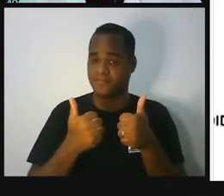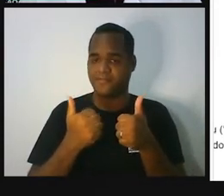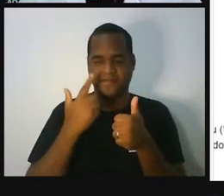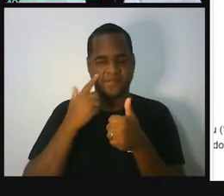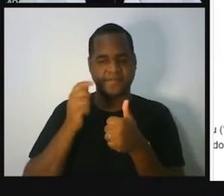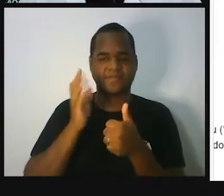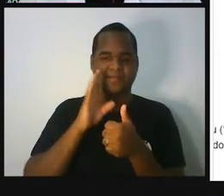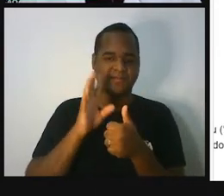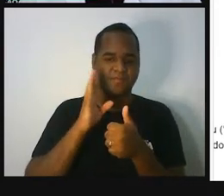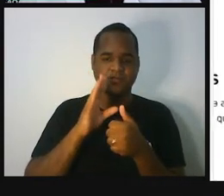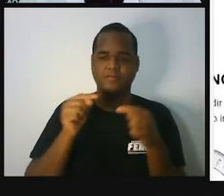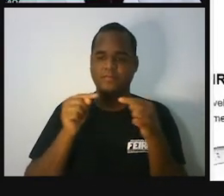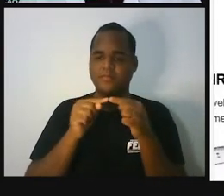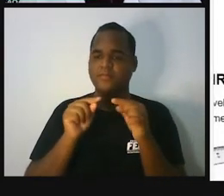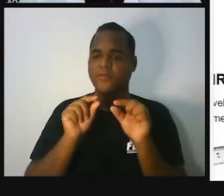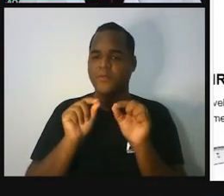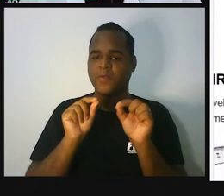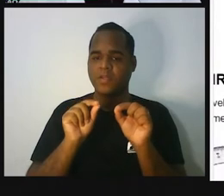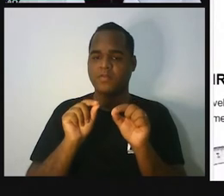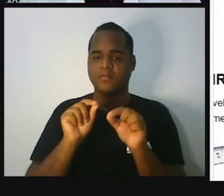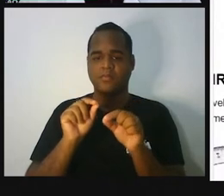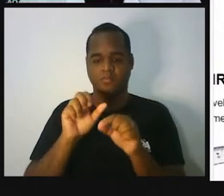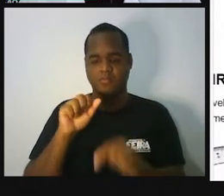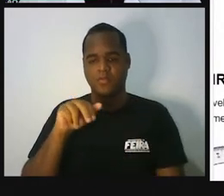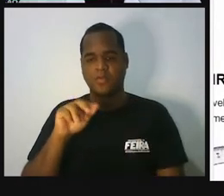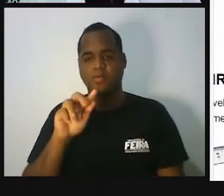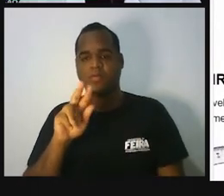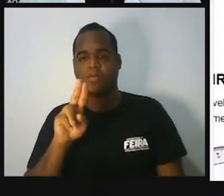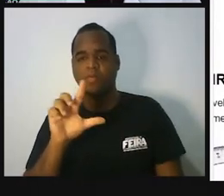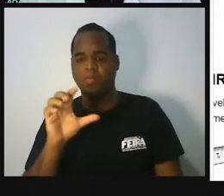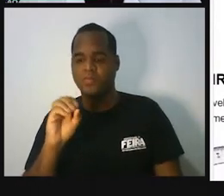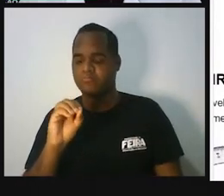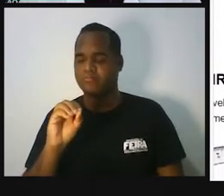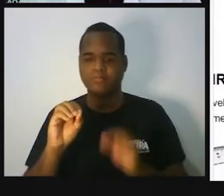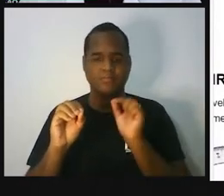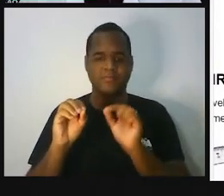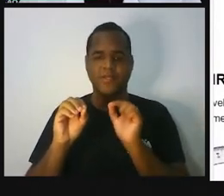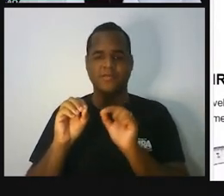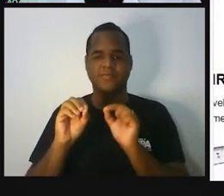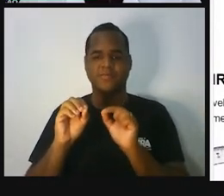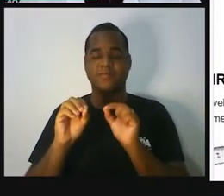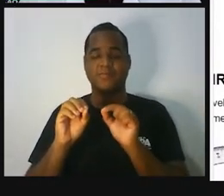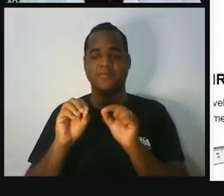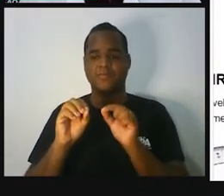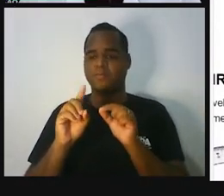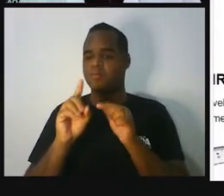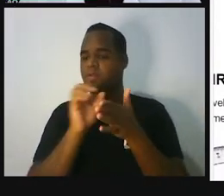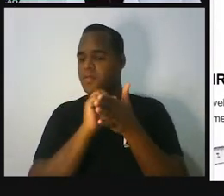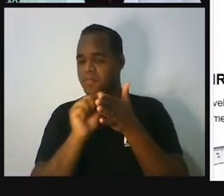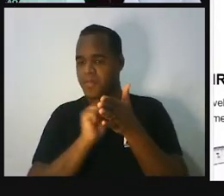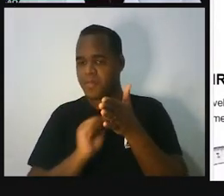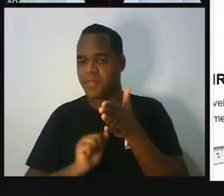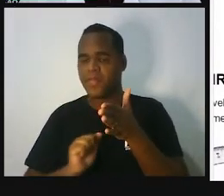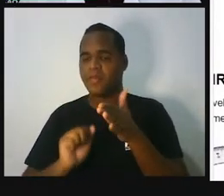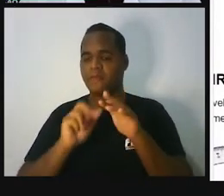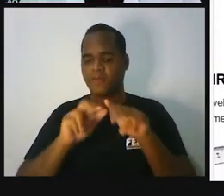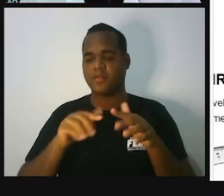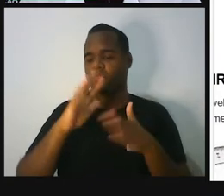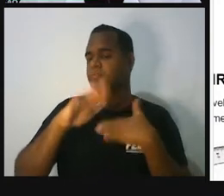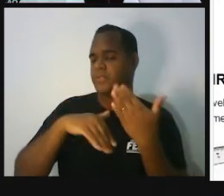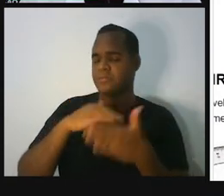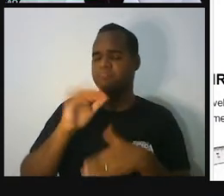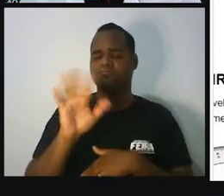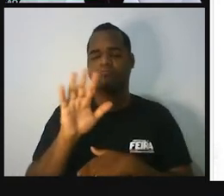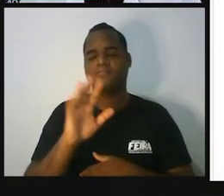ó vamos escrever o que é ângulo vamos escrever o quê anbu vamos apagar essas coisas aqui para não bagunçar